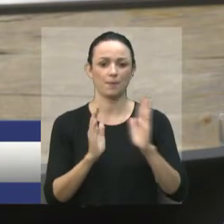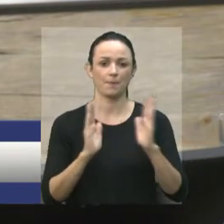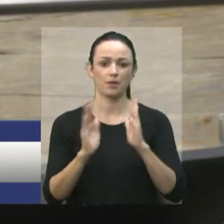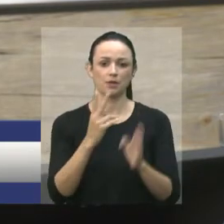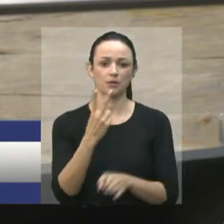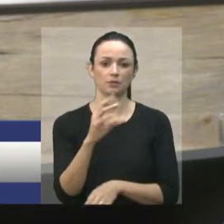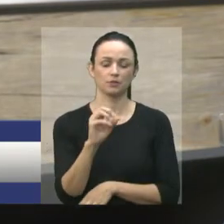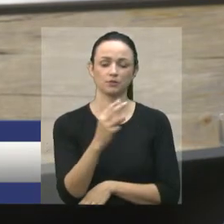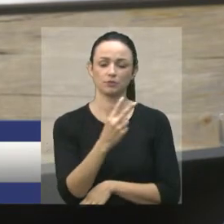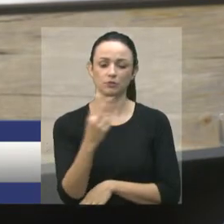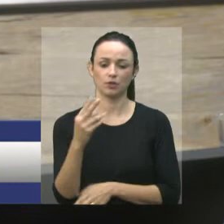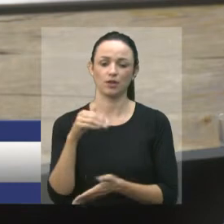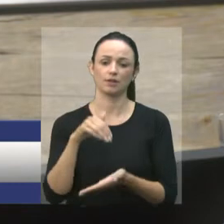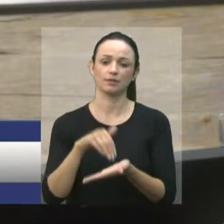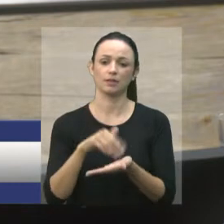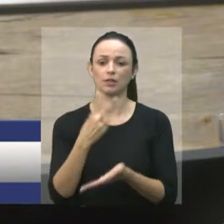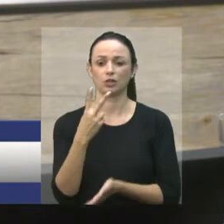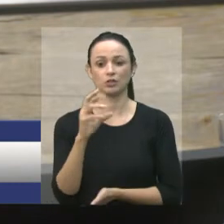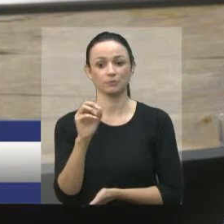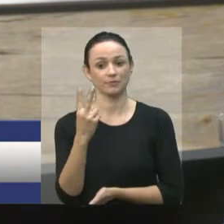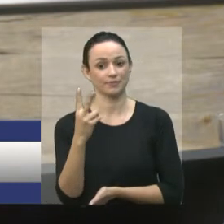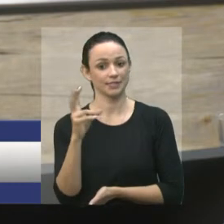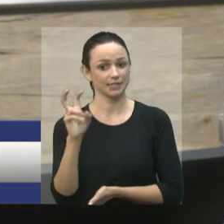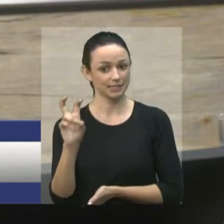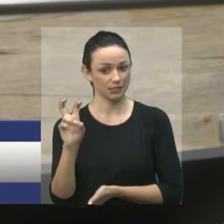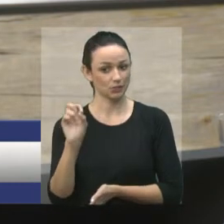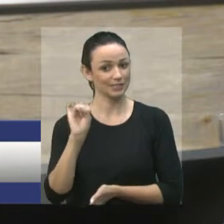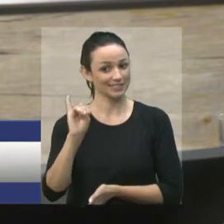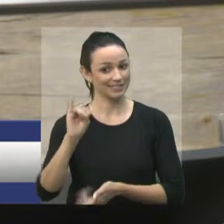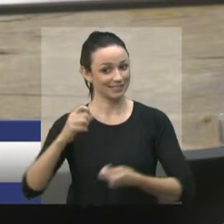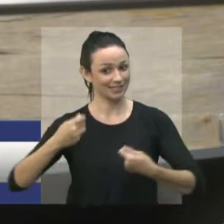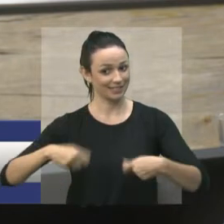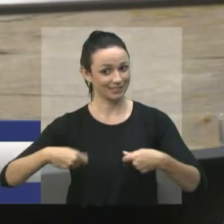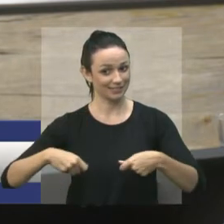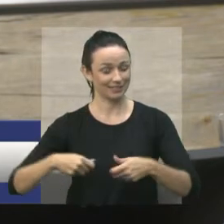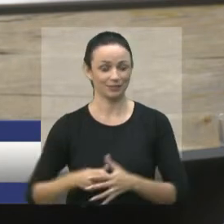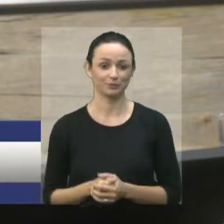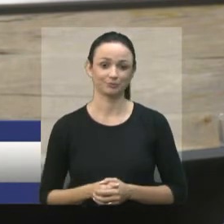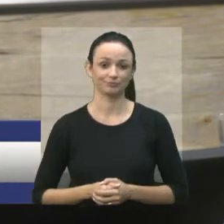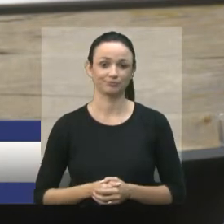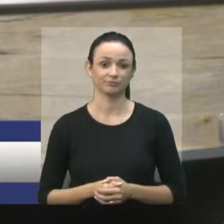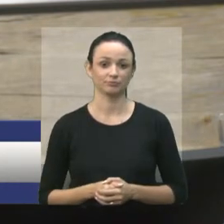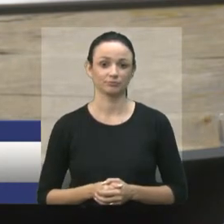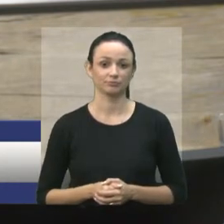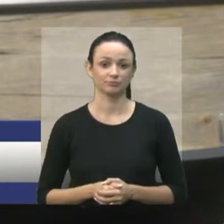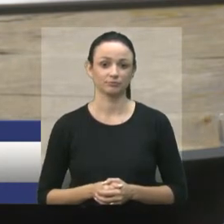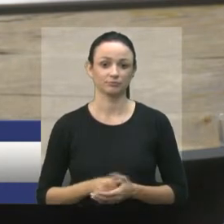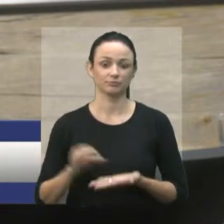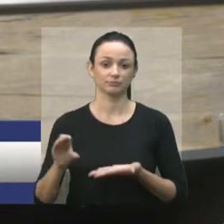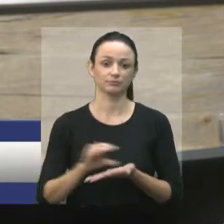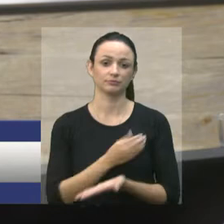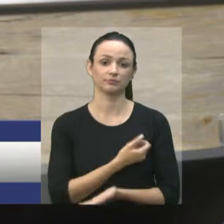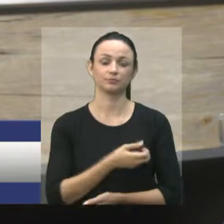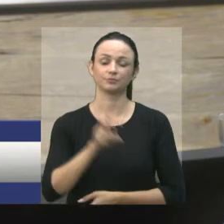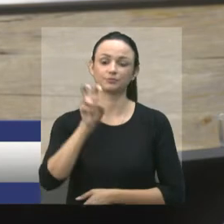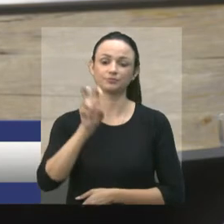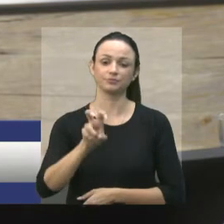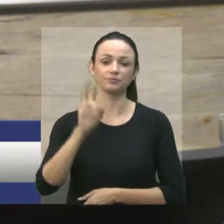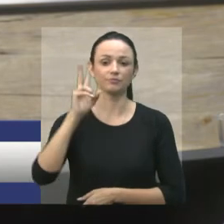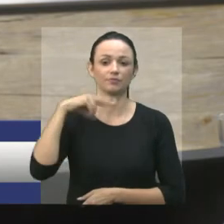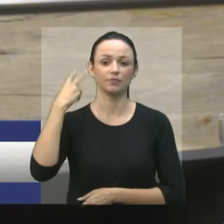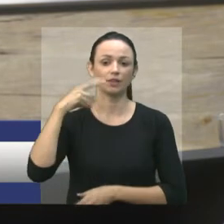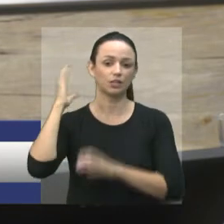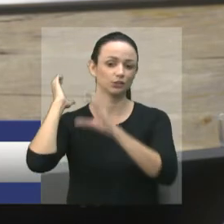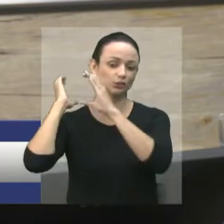de 2022 a 2025, se necessárias. Emenda número 5, vereador